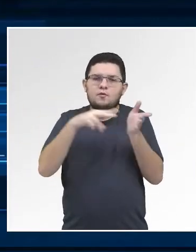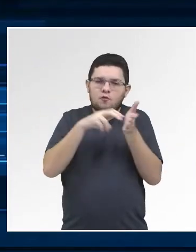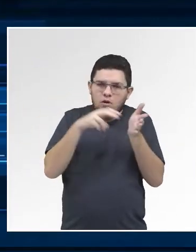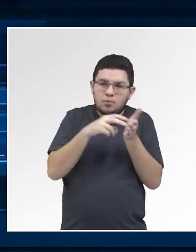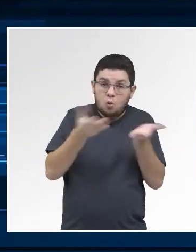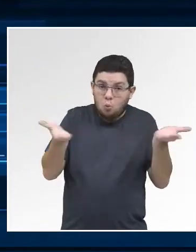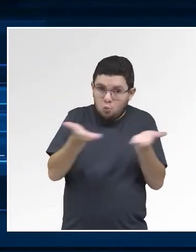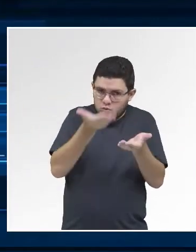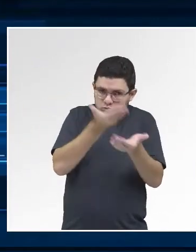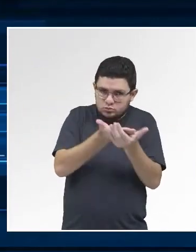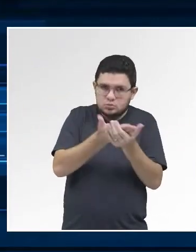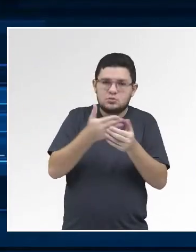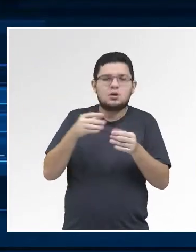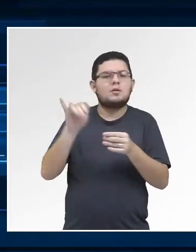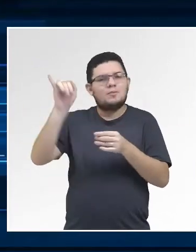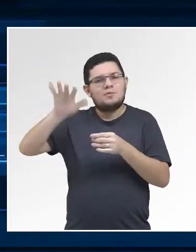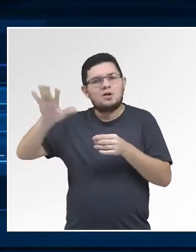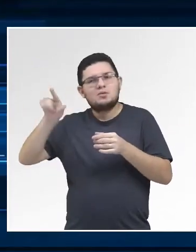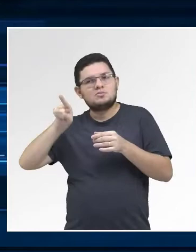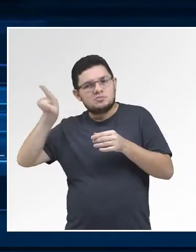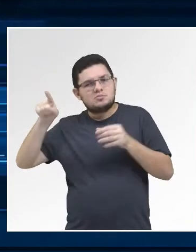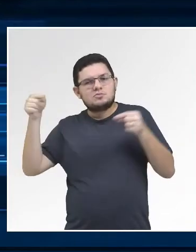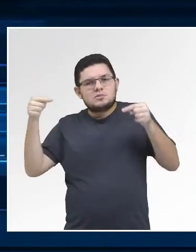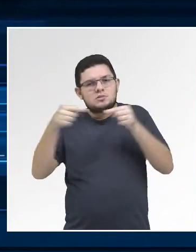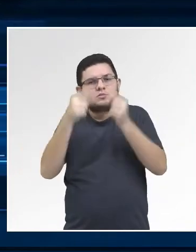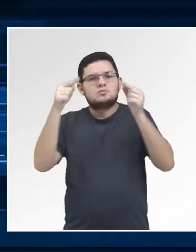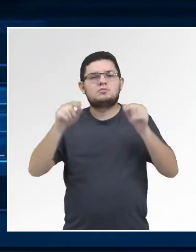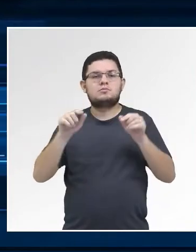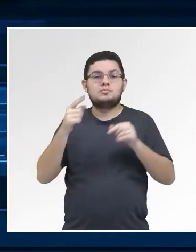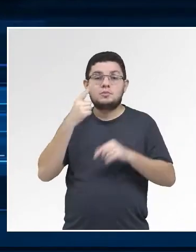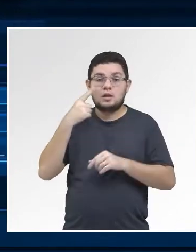atentos aí, que vocês já vão começar a aprender. Vamos lá.